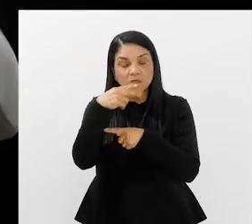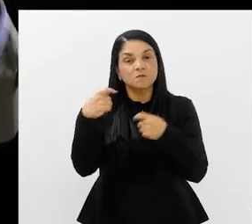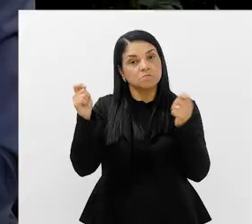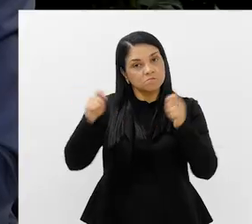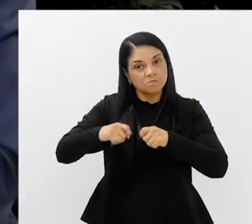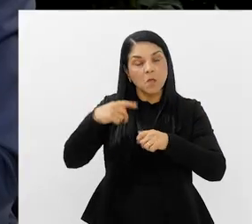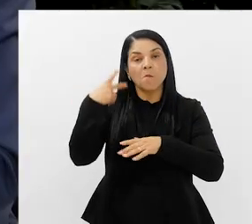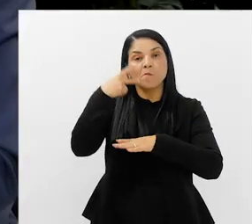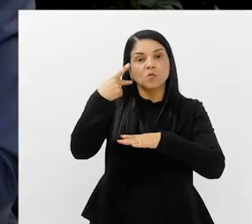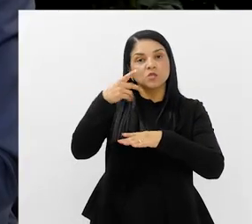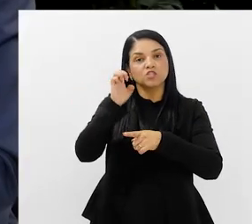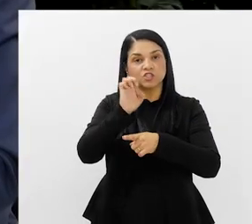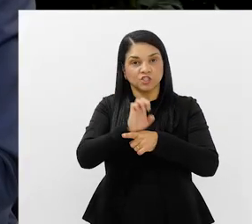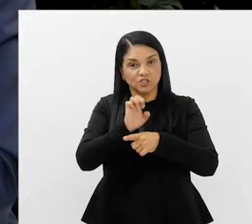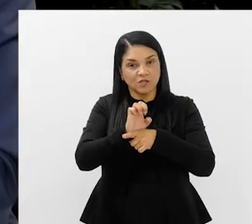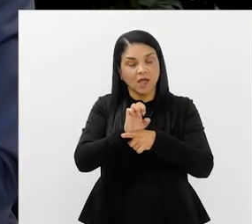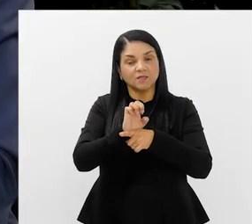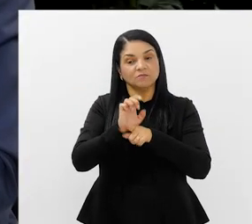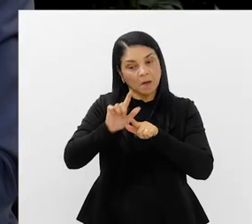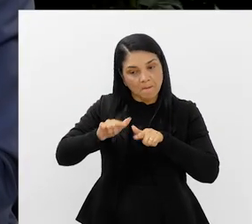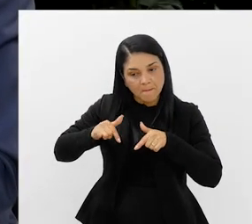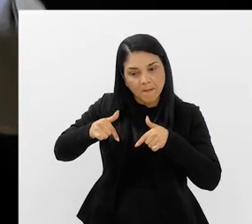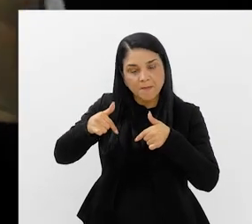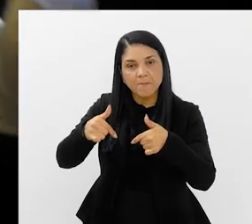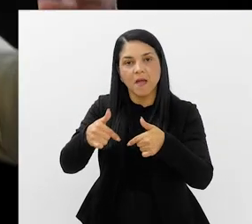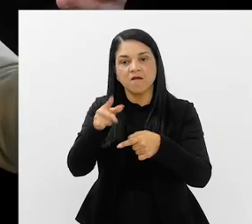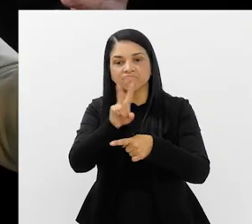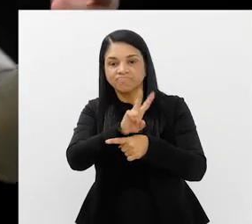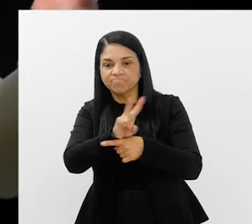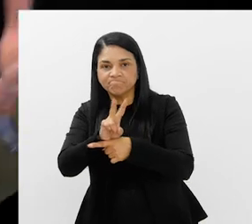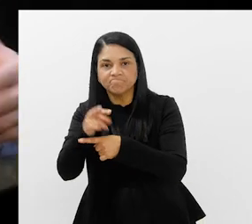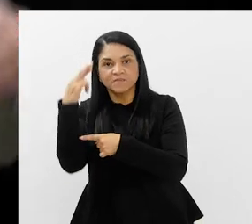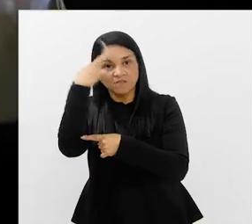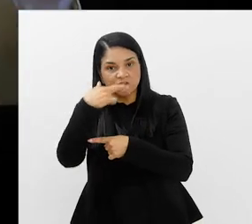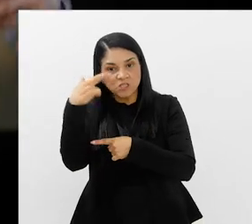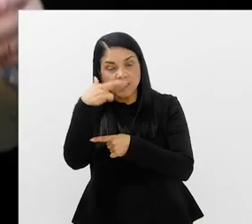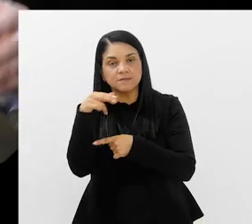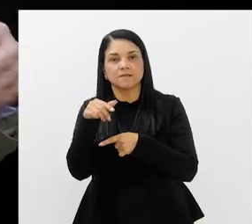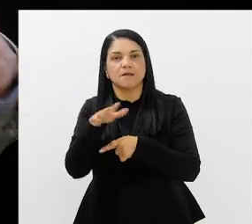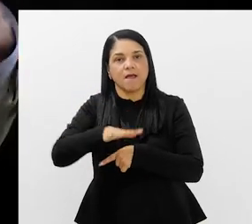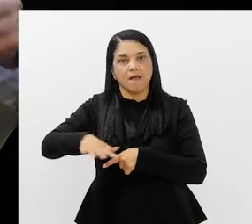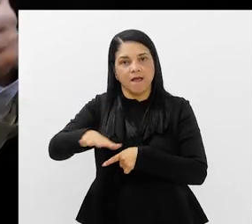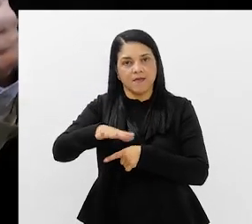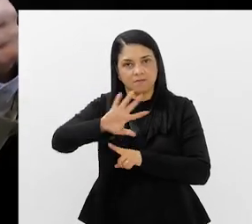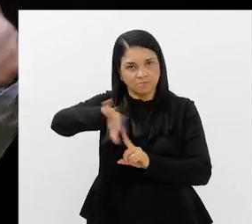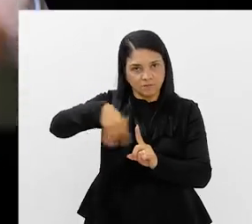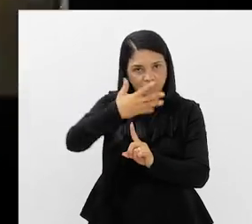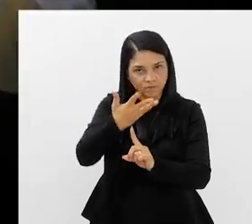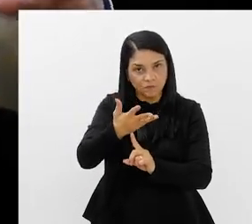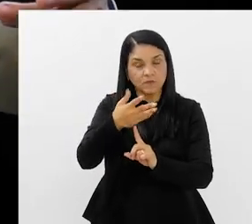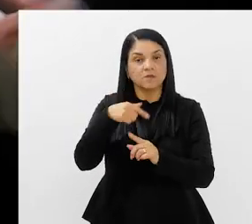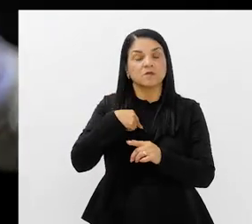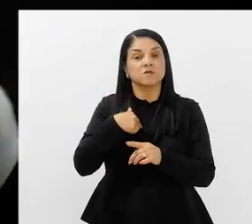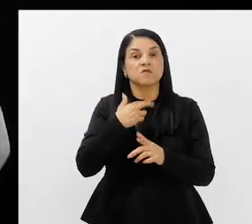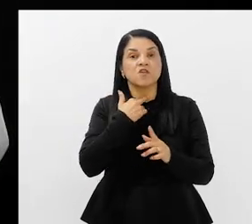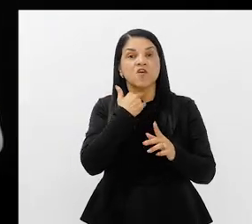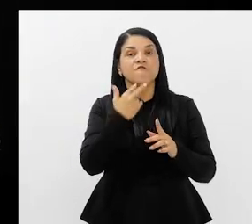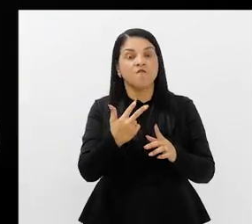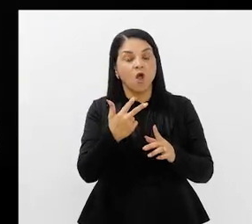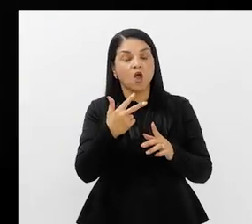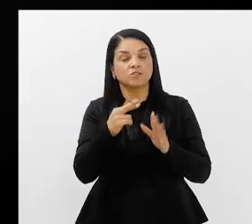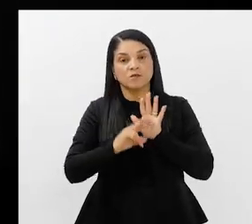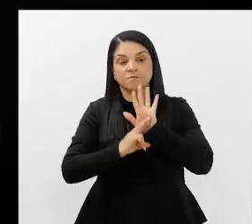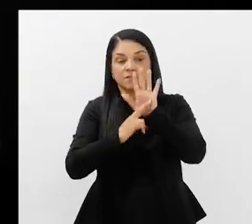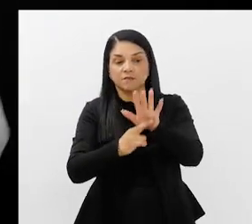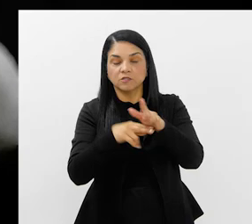você pudesse ter políticas de Estado, né, evitando os influxos de governo, e aí dotando a voz